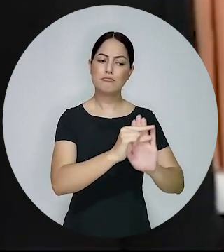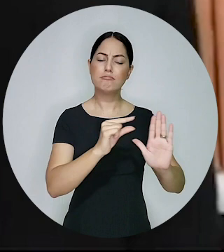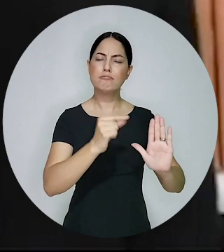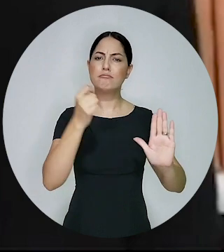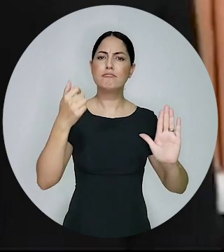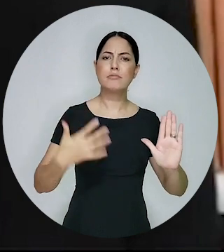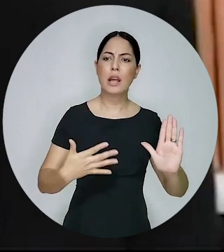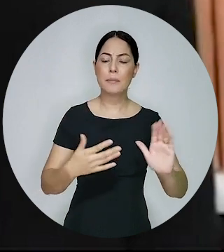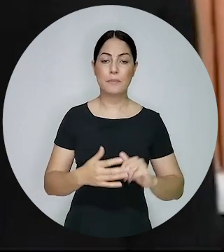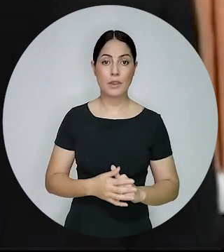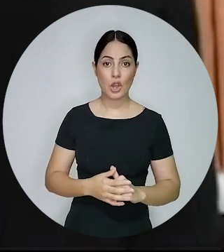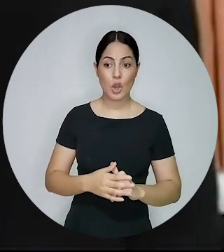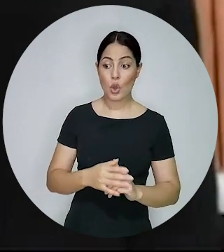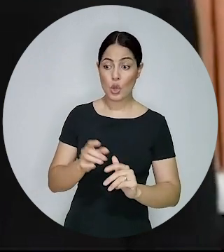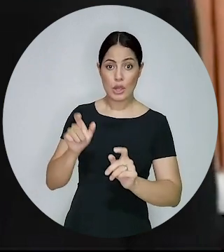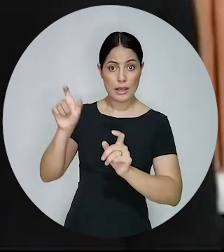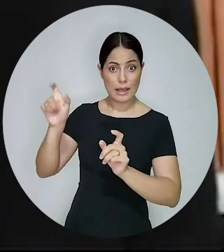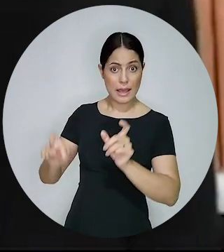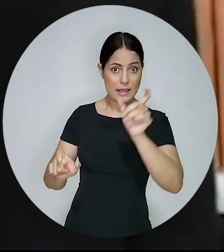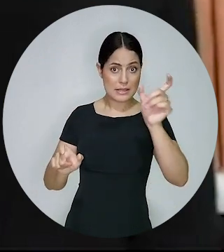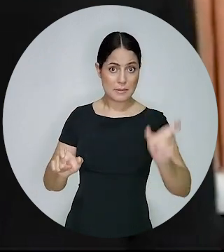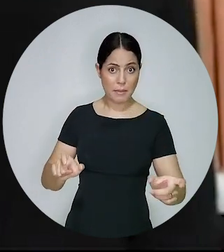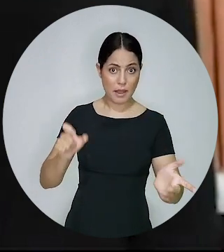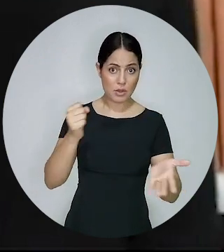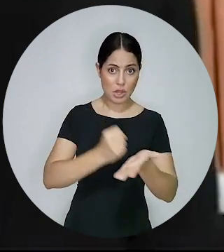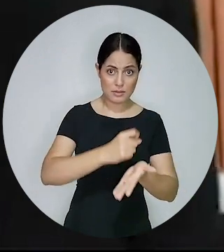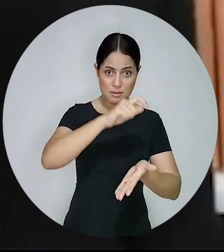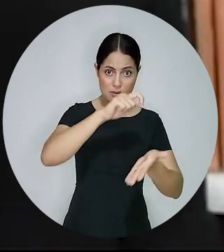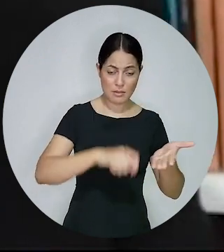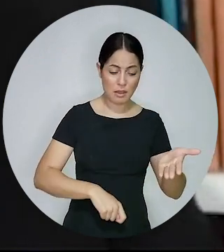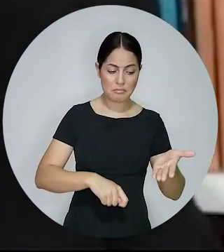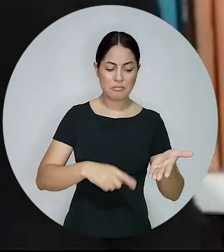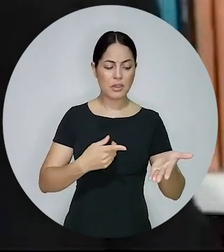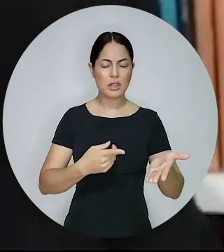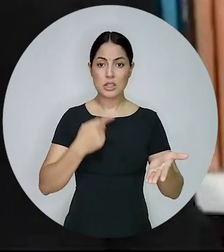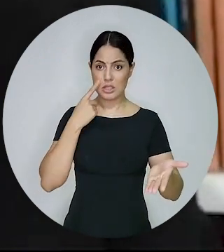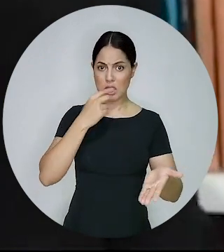regulamento da Câmara, e quando a gente vai perguntar às partes que declararam que leram todo o